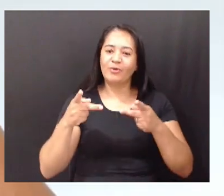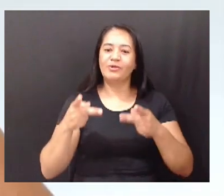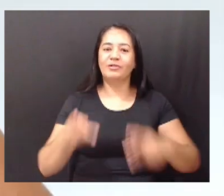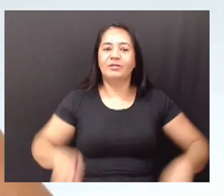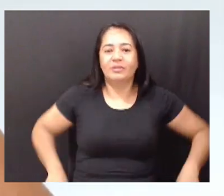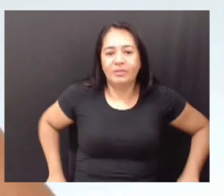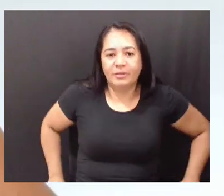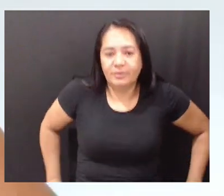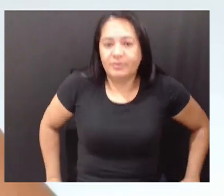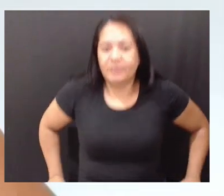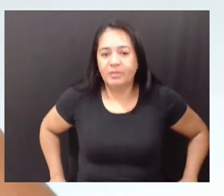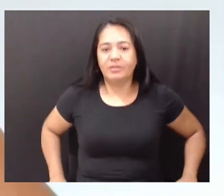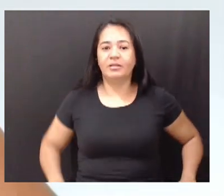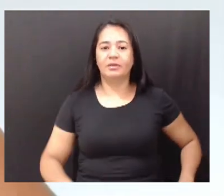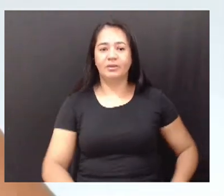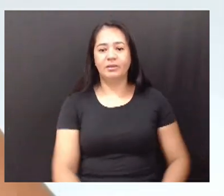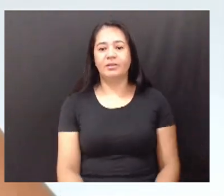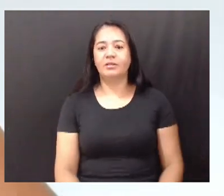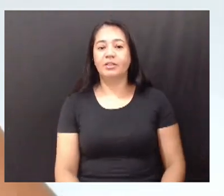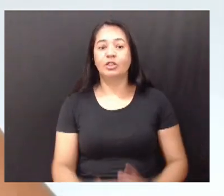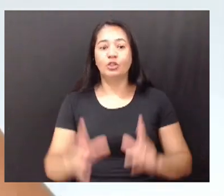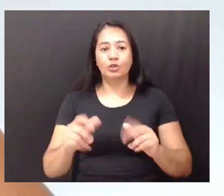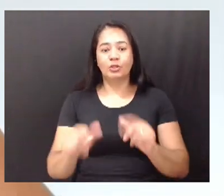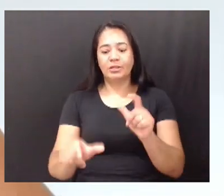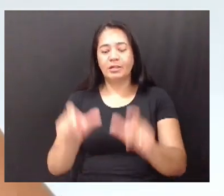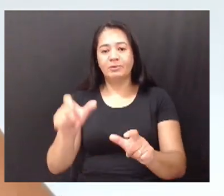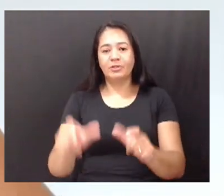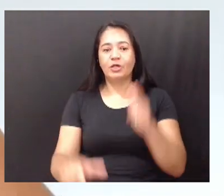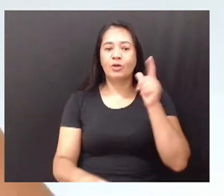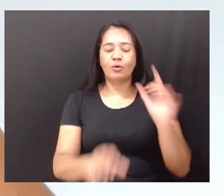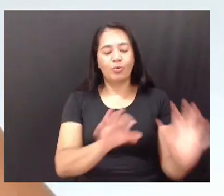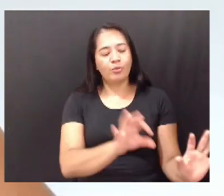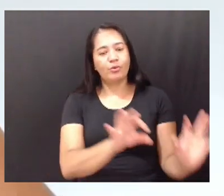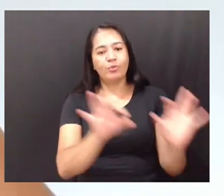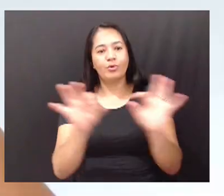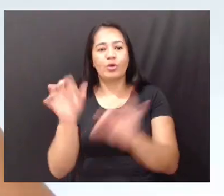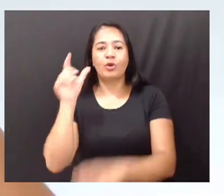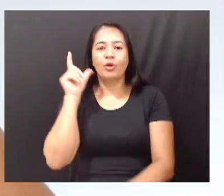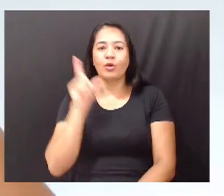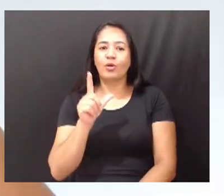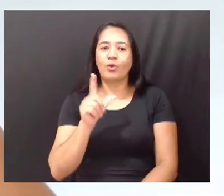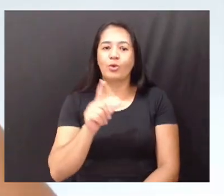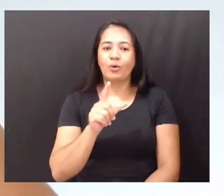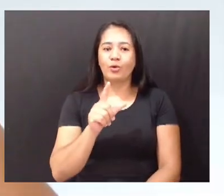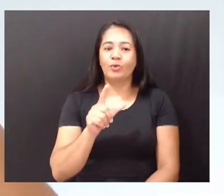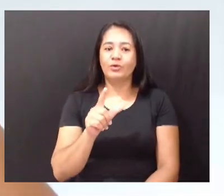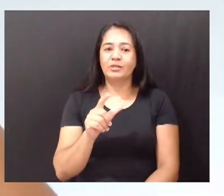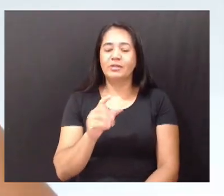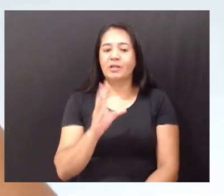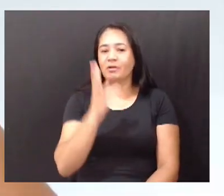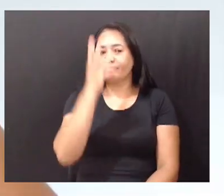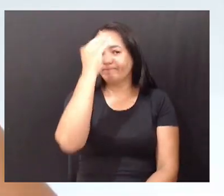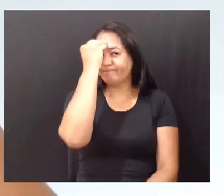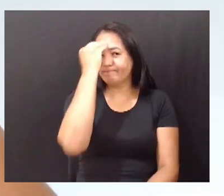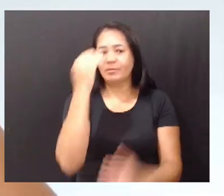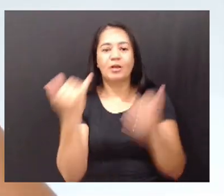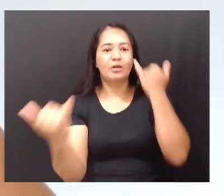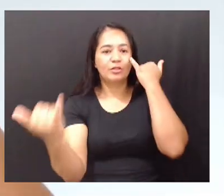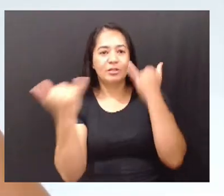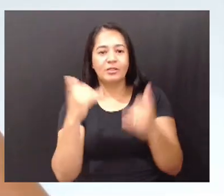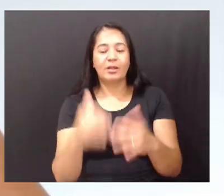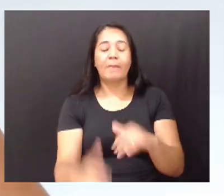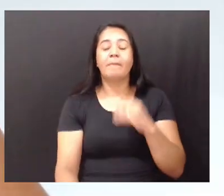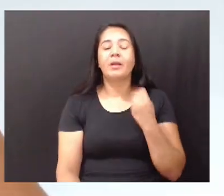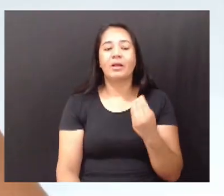que todos aqueles que puderam assistir que possam tomar posse de todas essas falas para que a saúde mental da